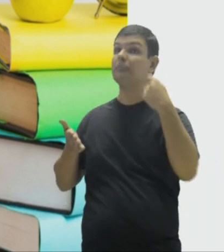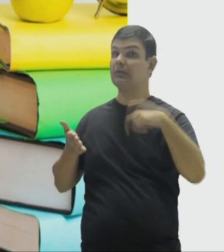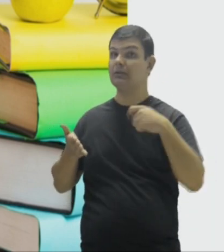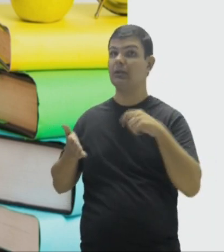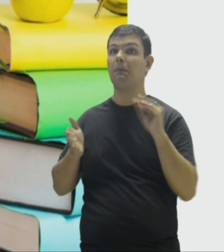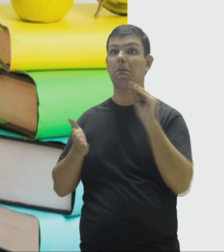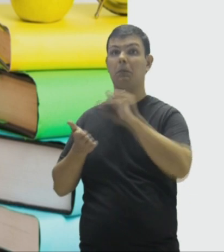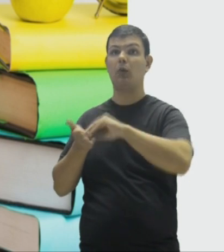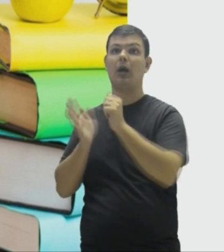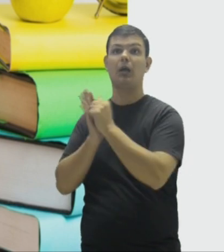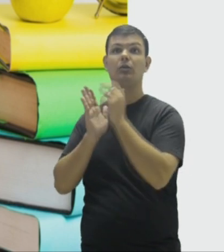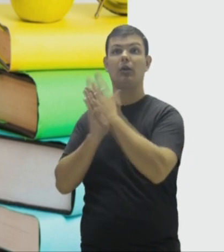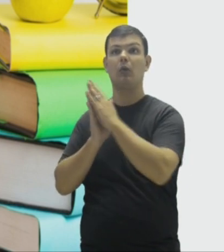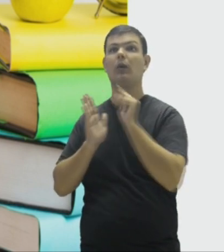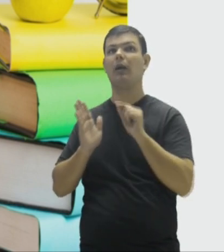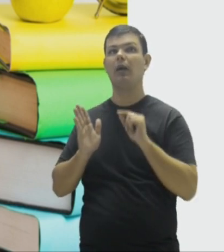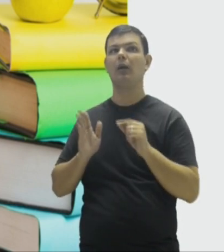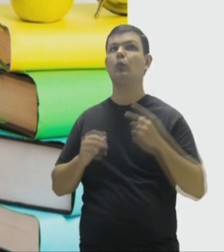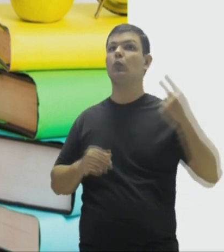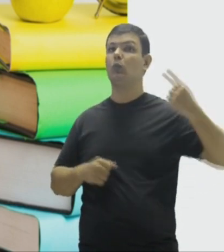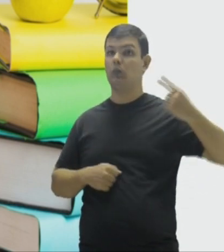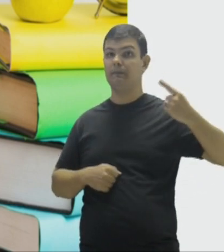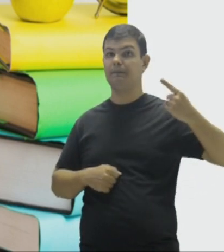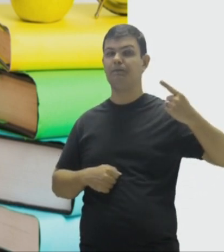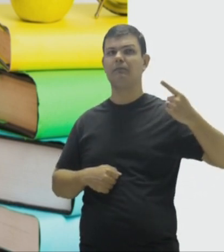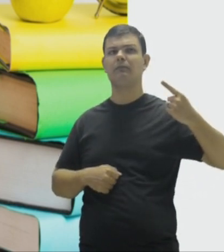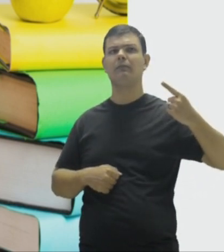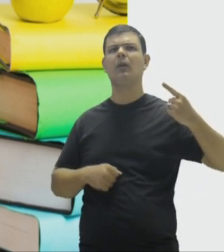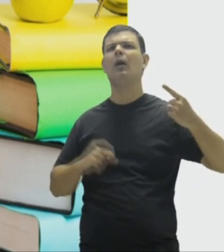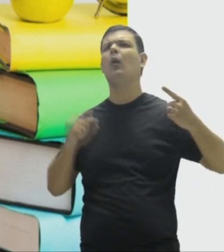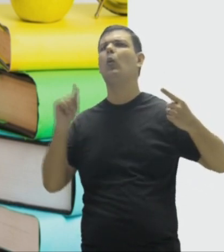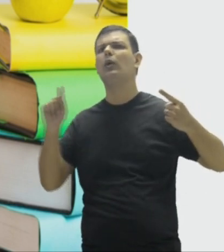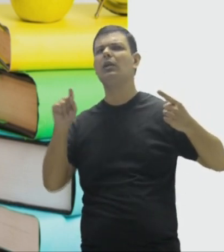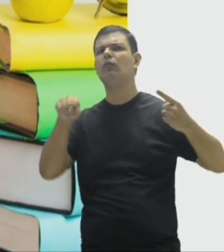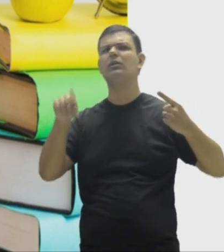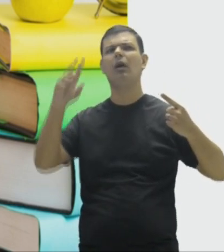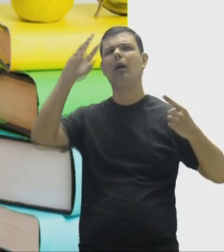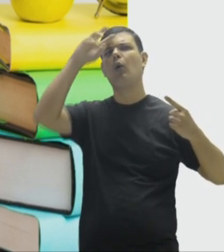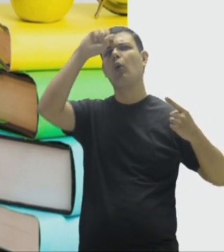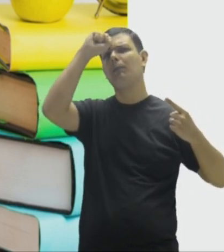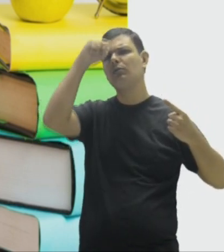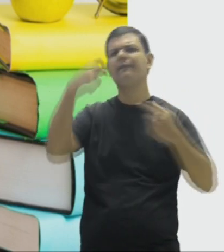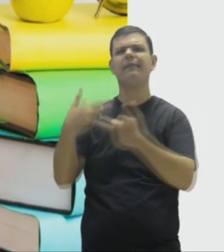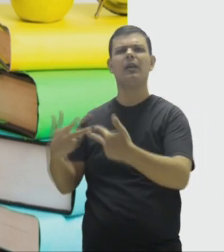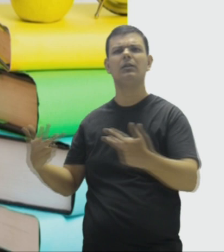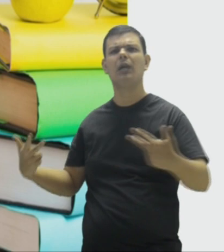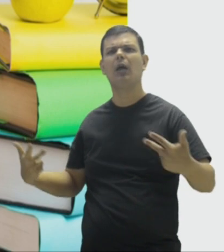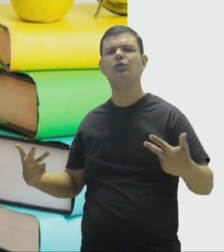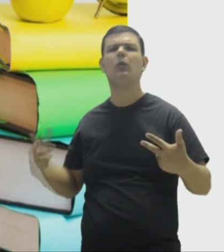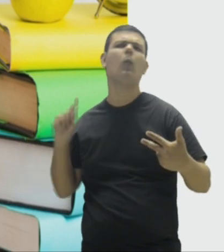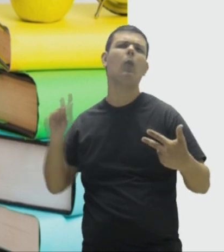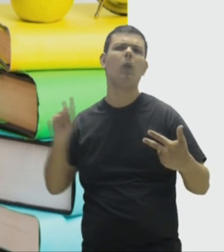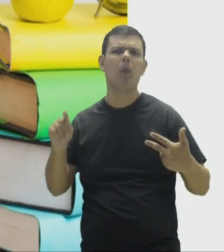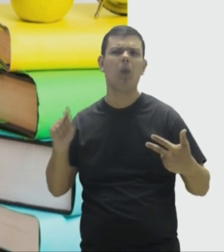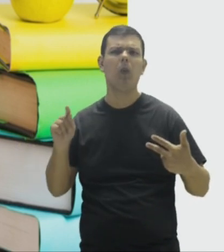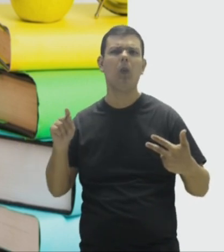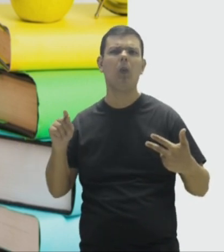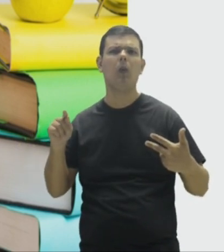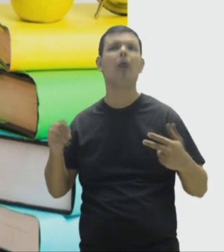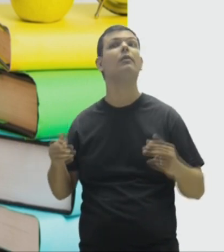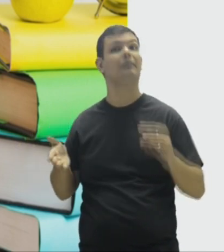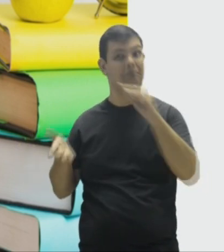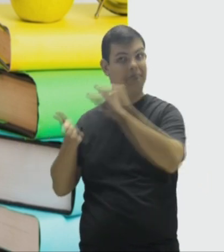lá, anote lá, atividade 1. O que você compreendeu sobre diversidade? O que você entendeu